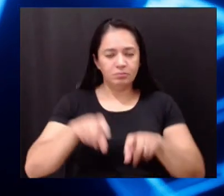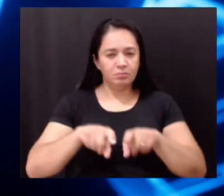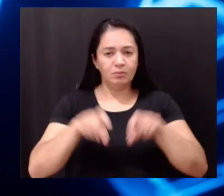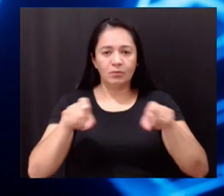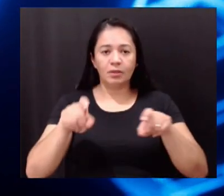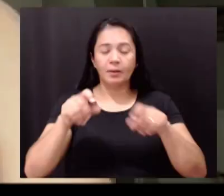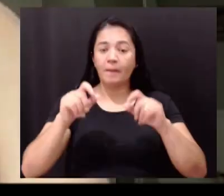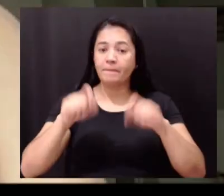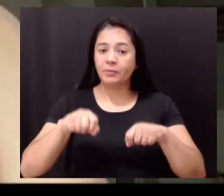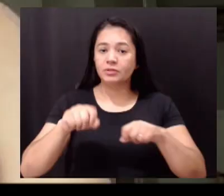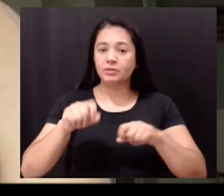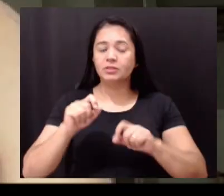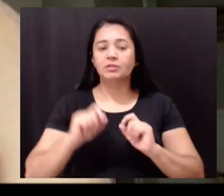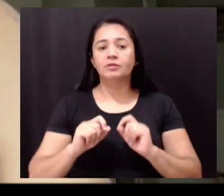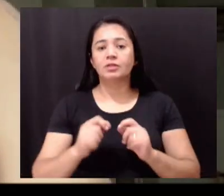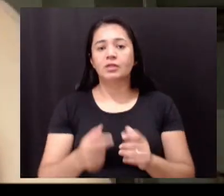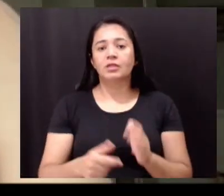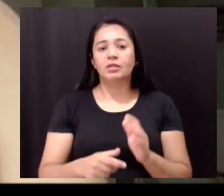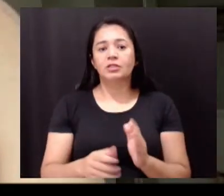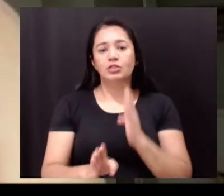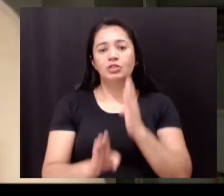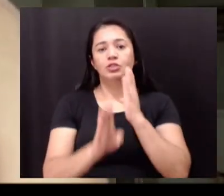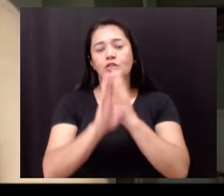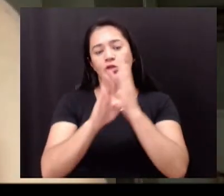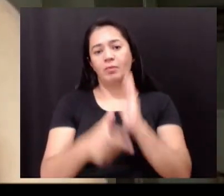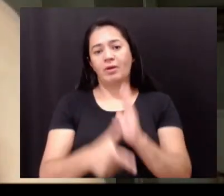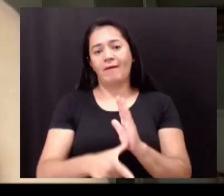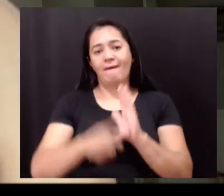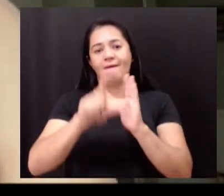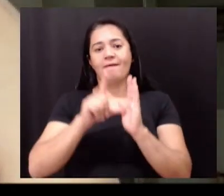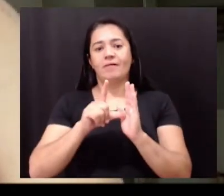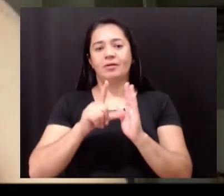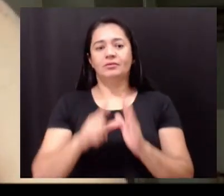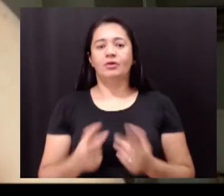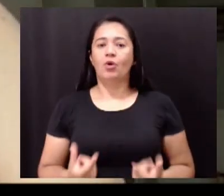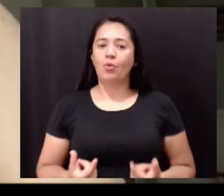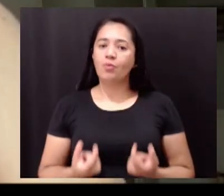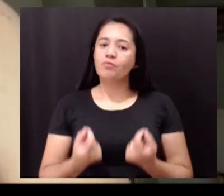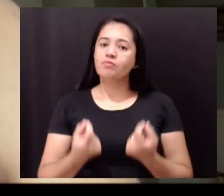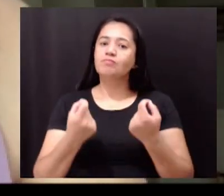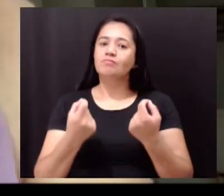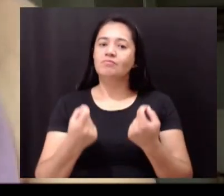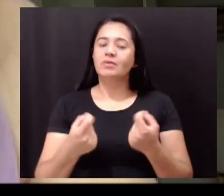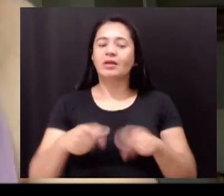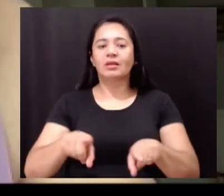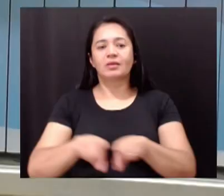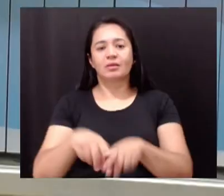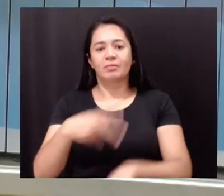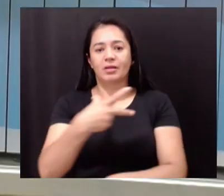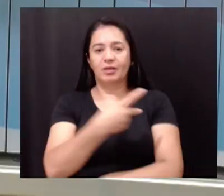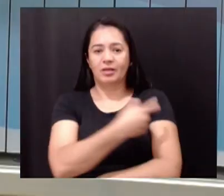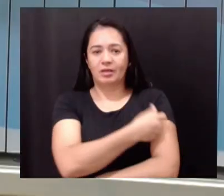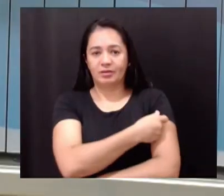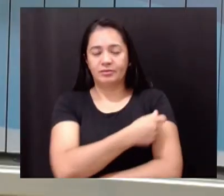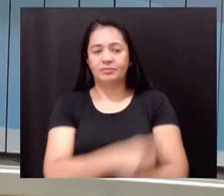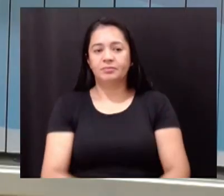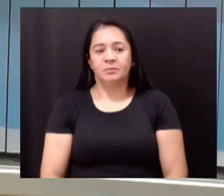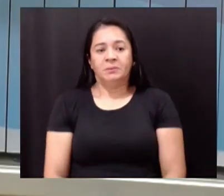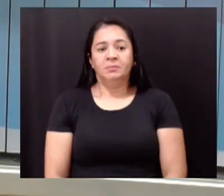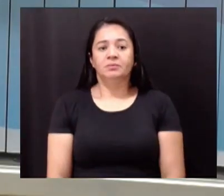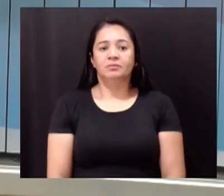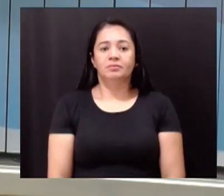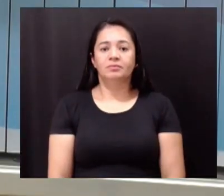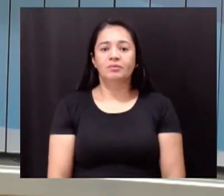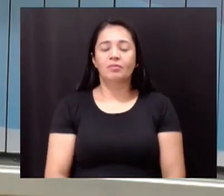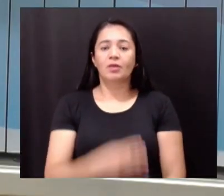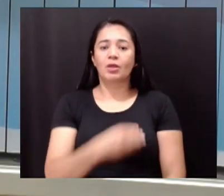pré-malignas ou pré-cancerosas, e ainda a questão da vacina, né? Doutora, o Papa Nicolau, ele deve ser feito de